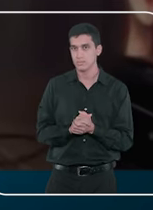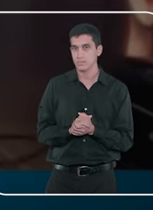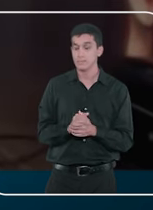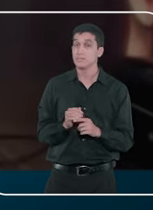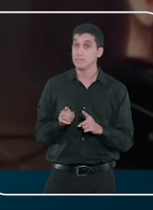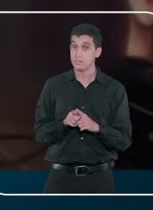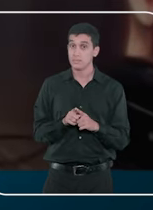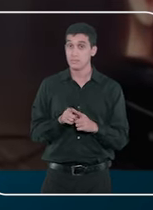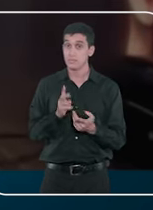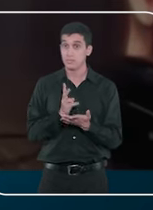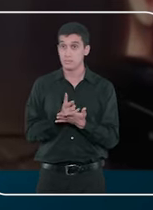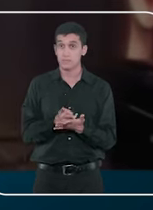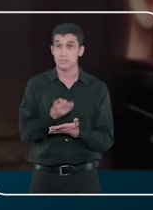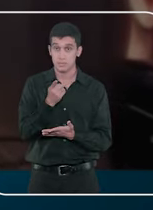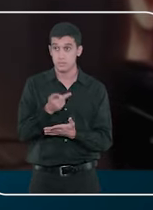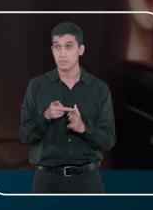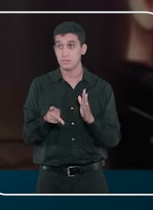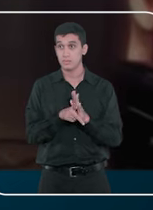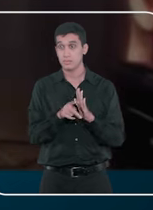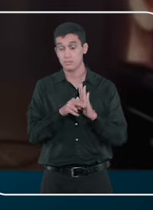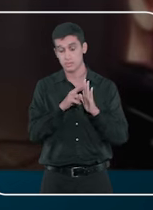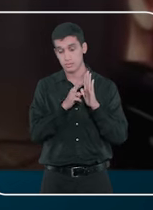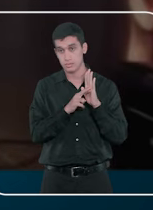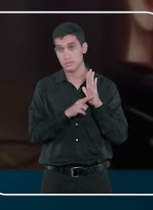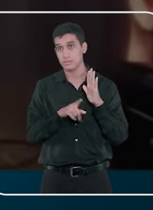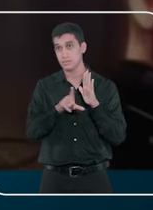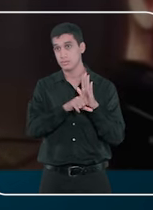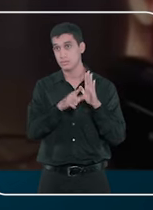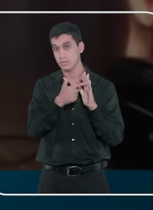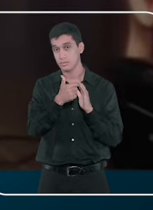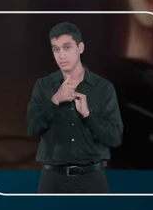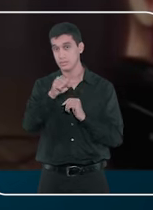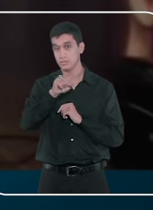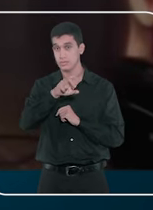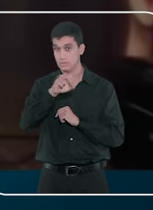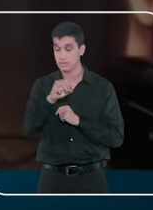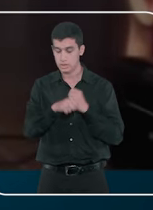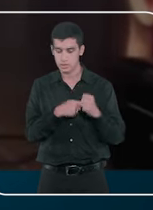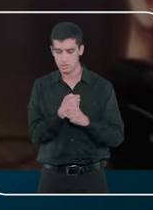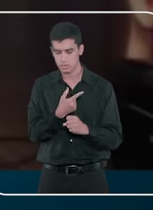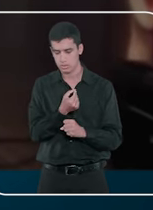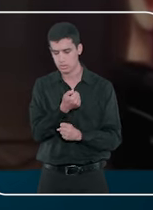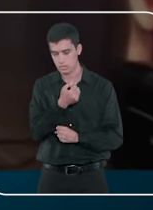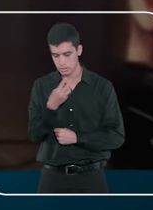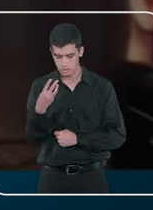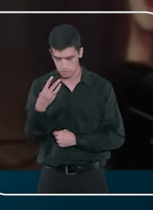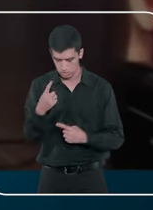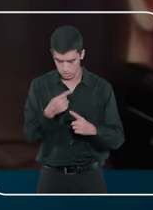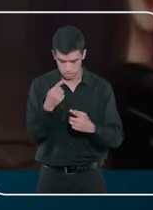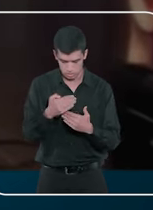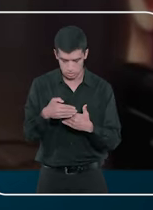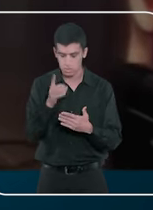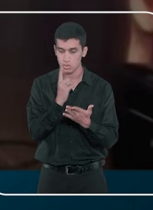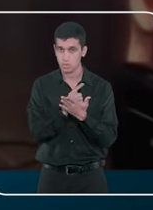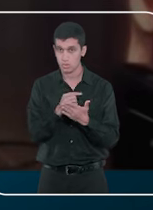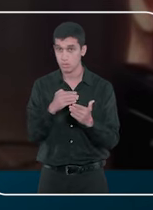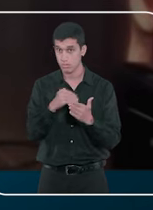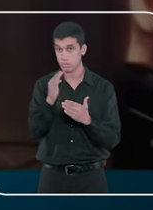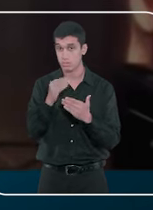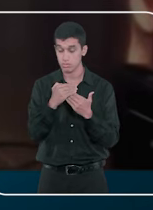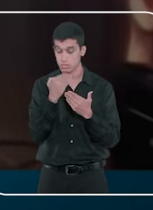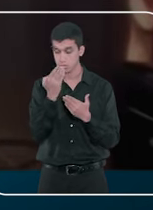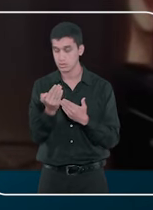Seguindo o próprio regramento da Lei 12.850 de 2013, nós vamos encontrar mais à